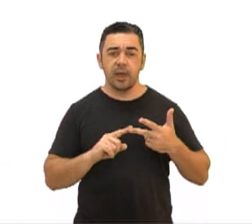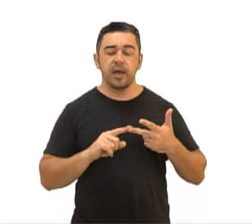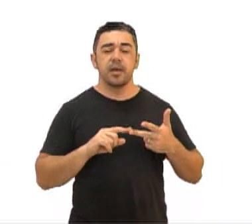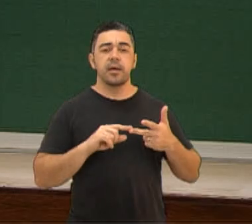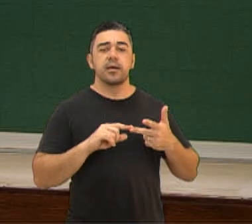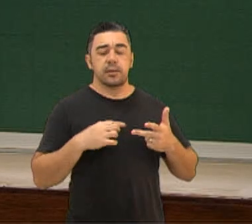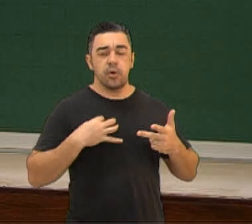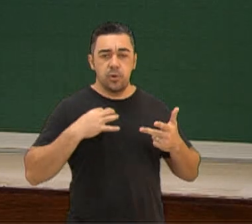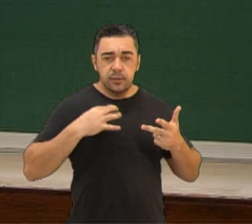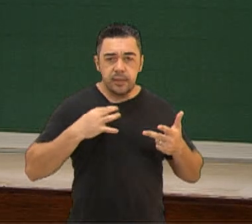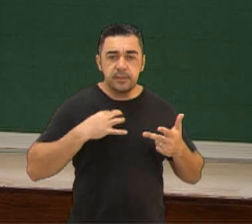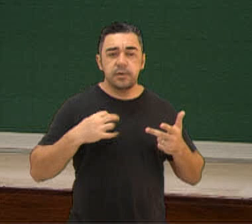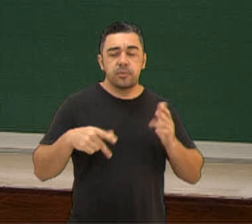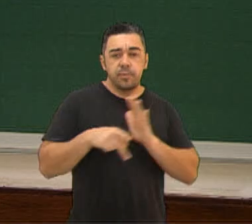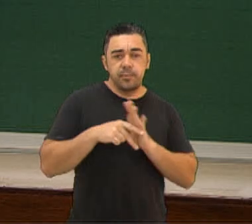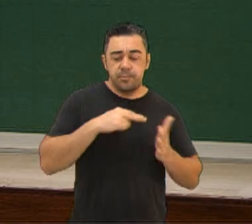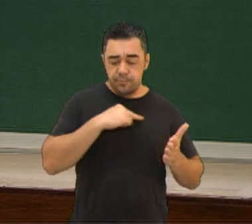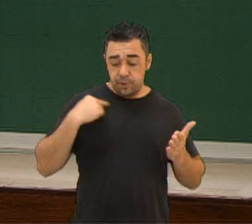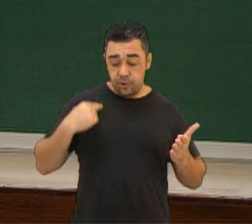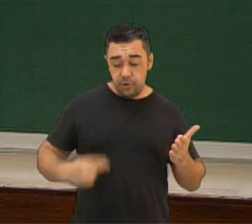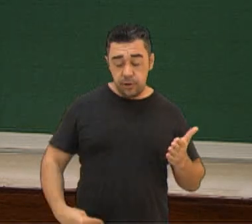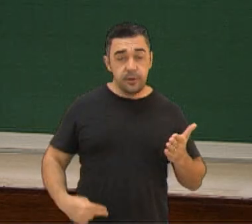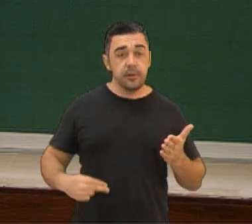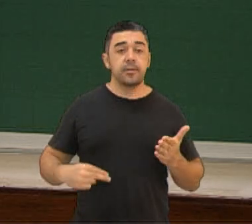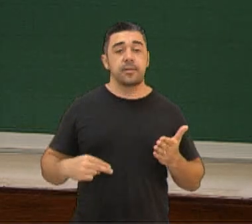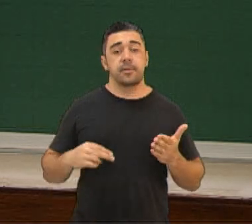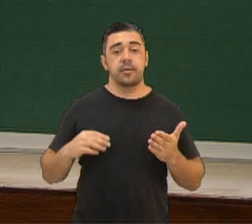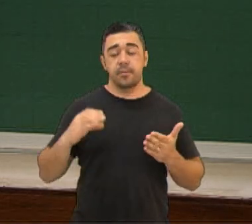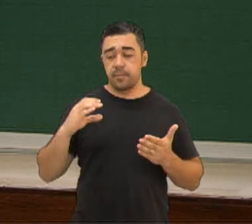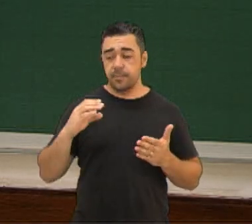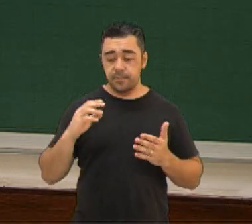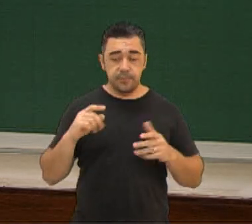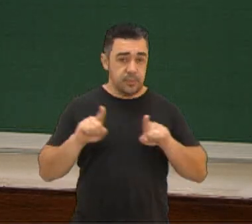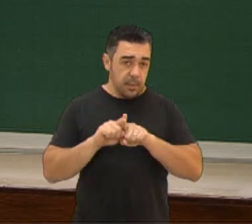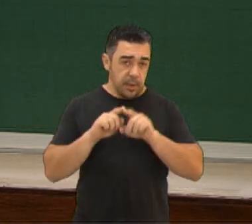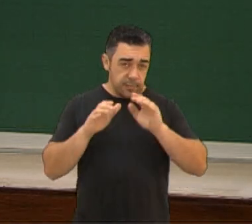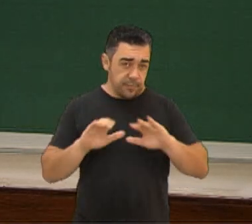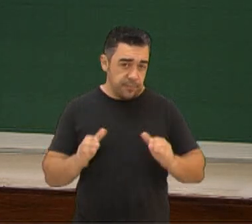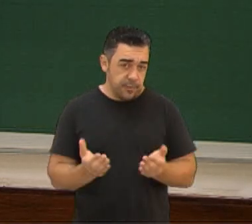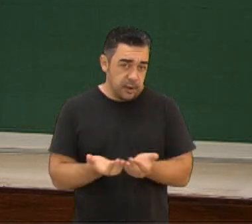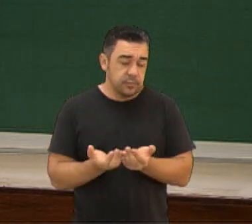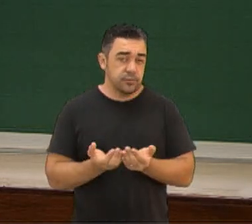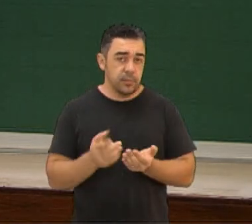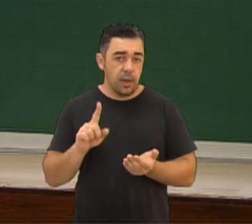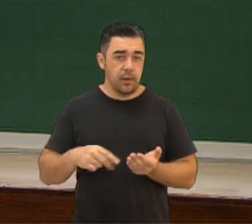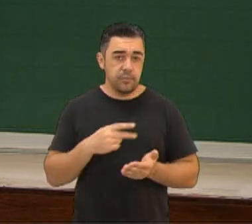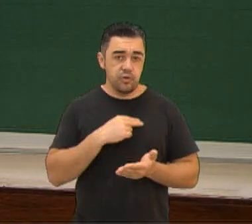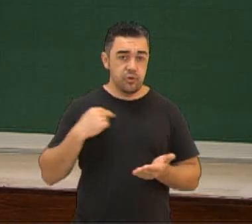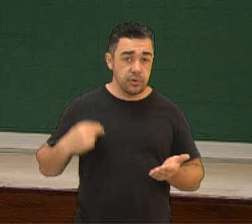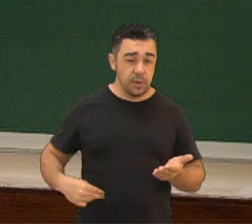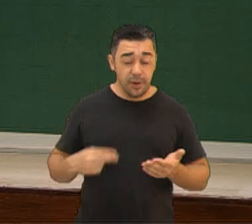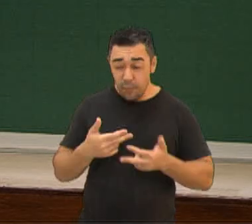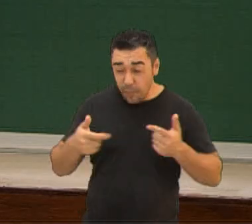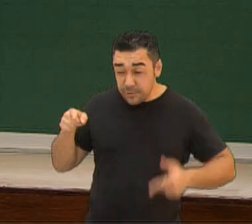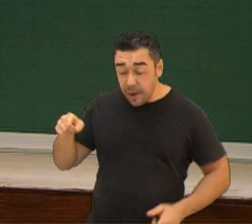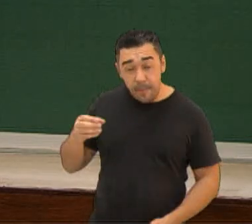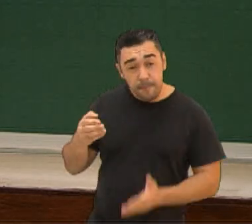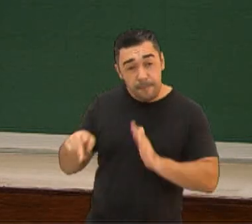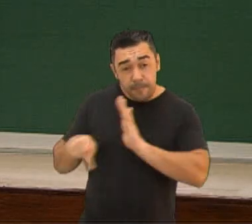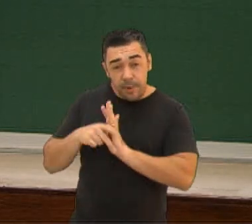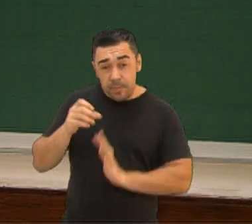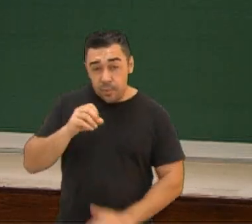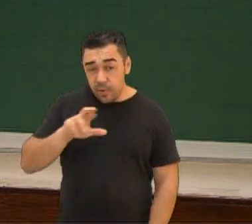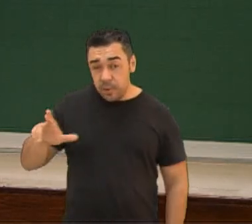China. Então, veja, todos esses produtos que vinham do Oriente, eles eram um sinônimo de